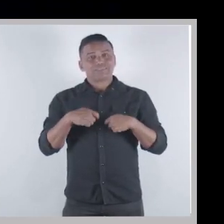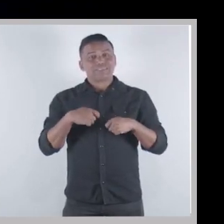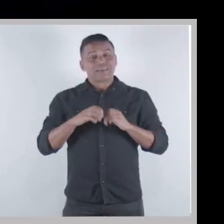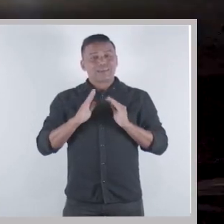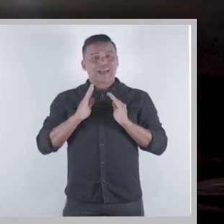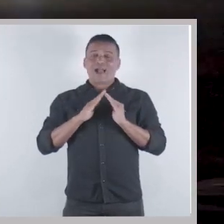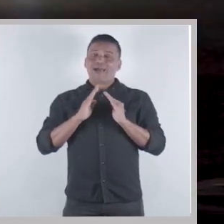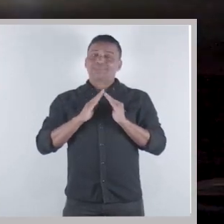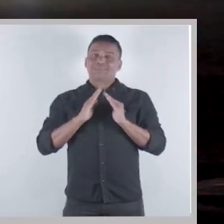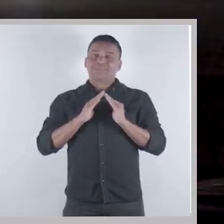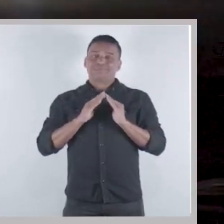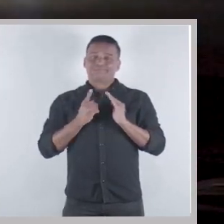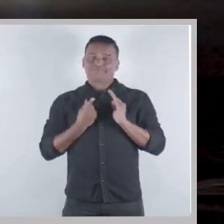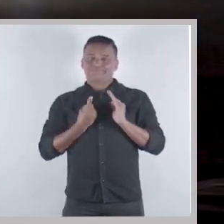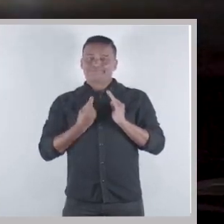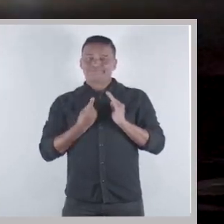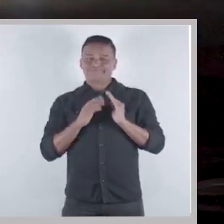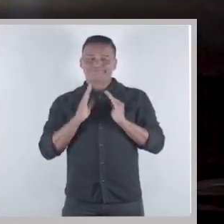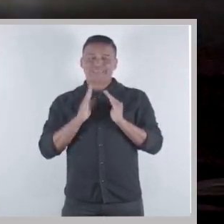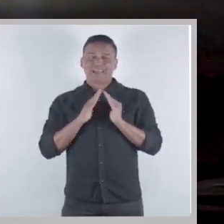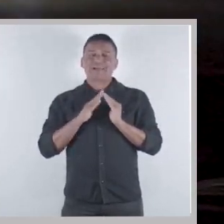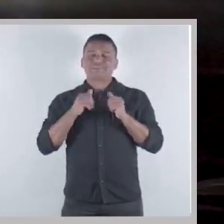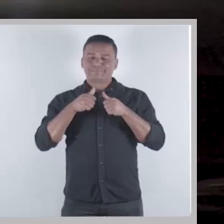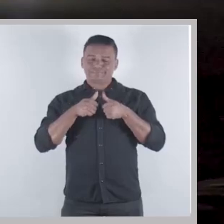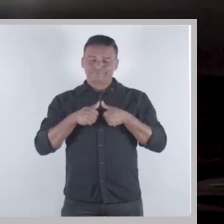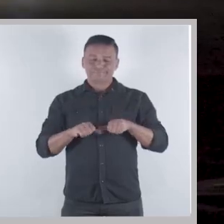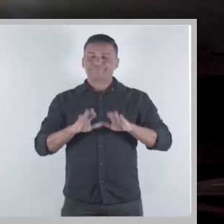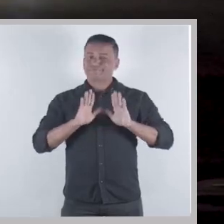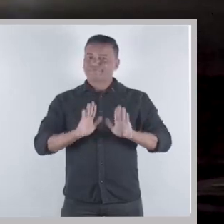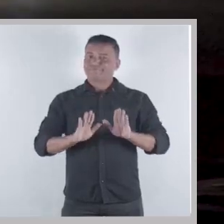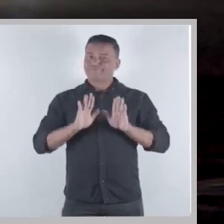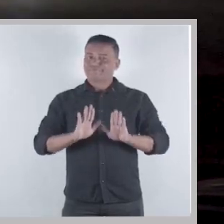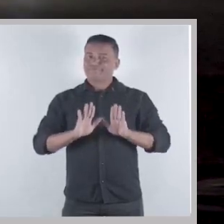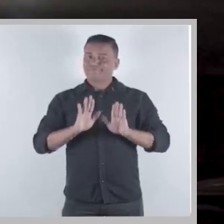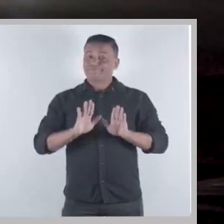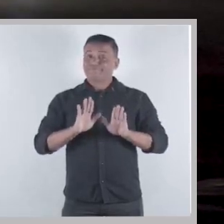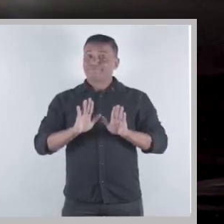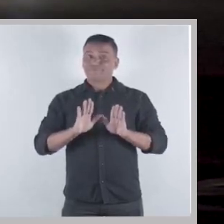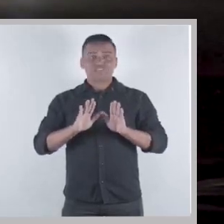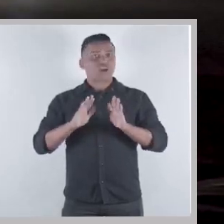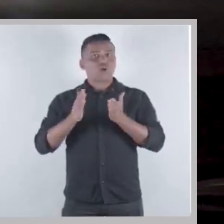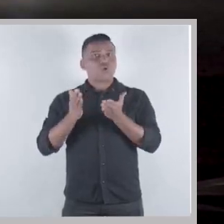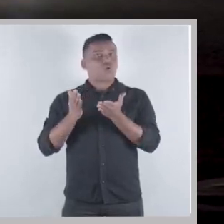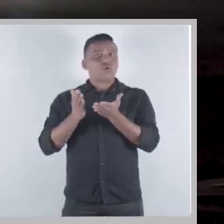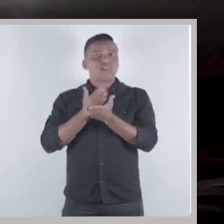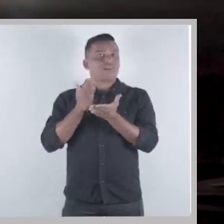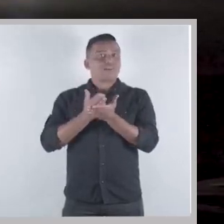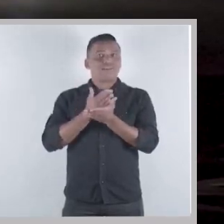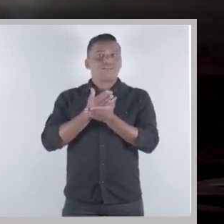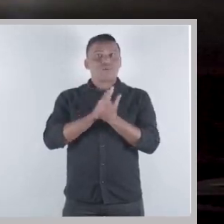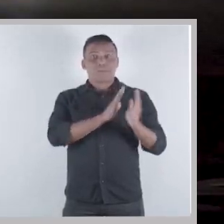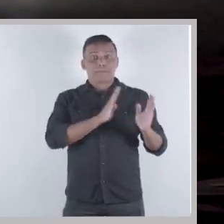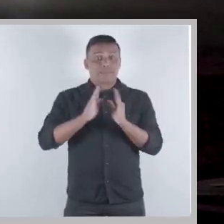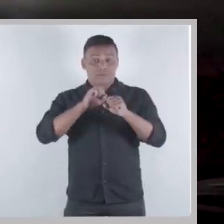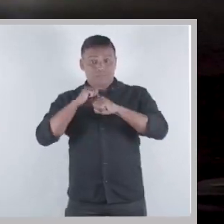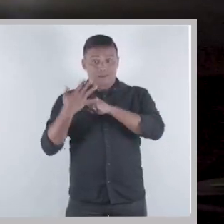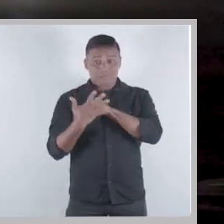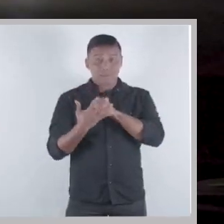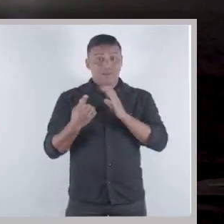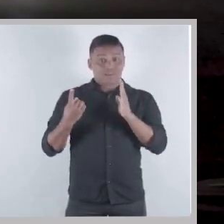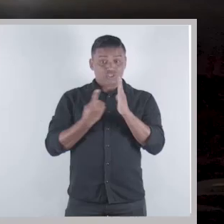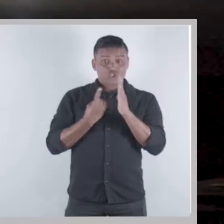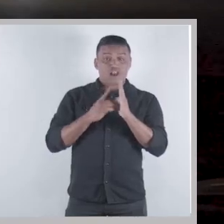me recolher dentro de casa, e não é um livro sobre a pandemia, não é um livro sobre